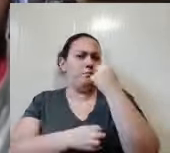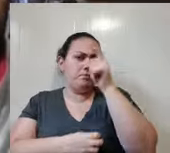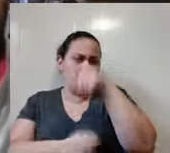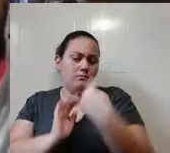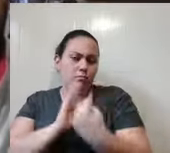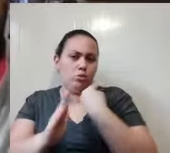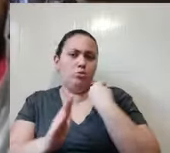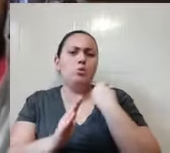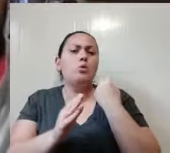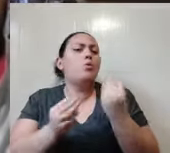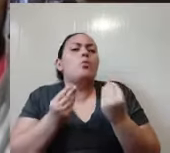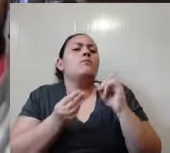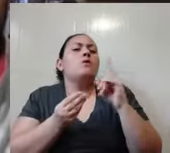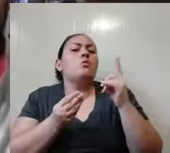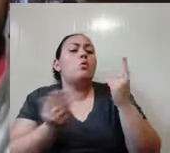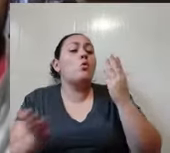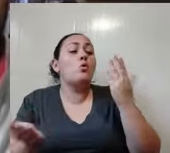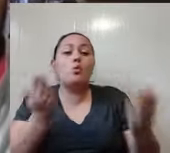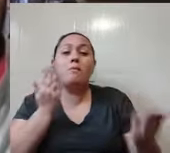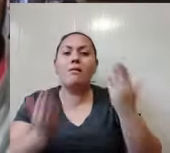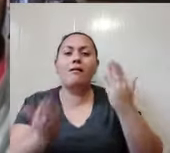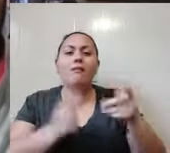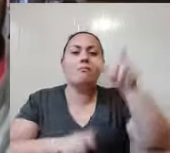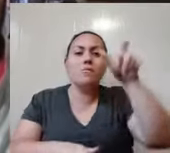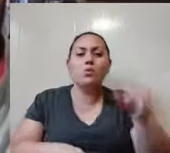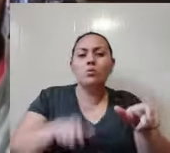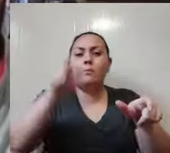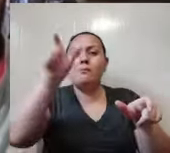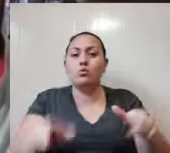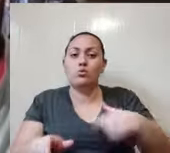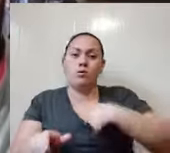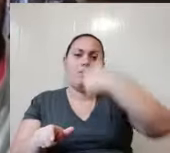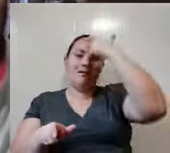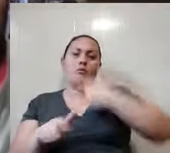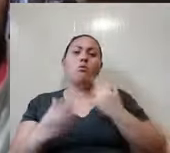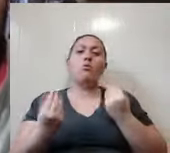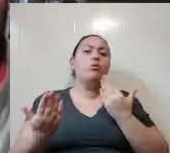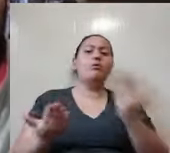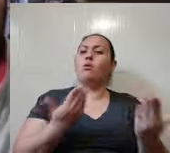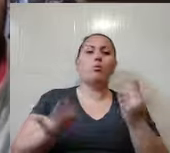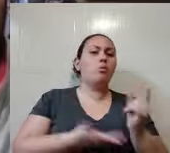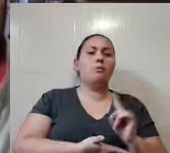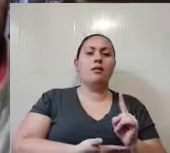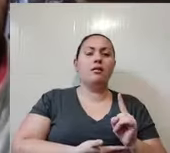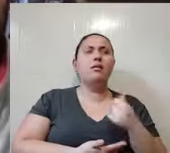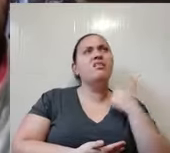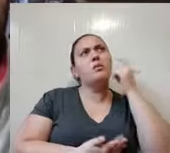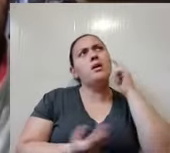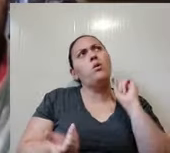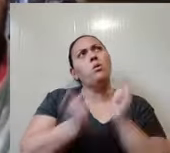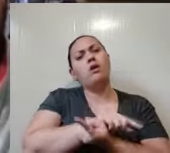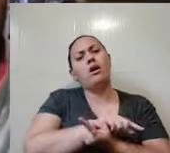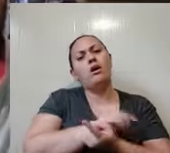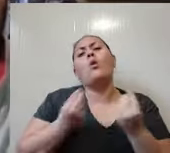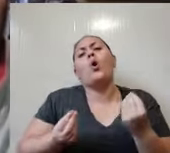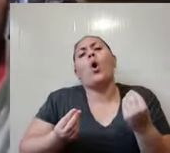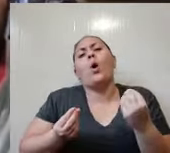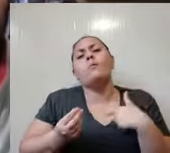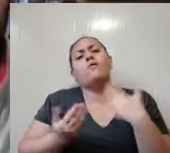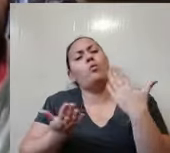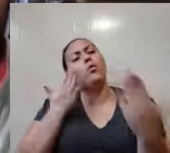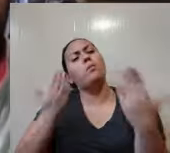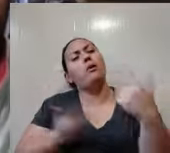de que surgiu uma pergunta também sobre como não se comparar com outras pessoas. Né? E eu fiquei pensando o